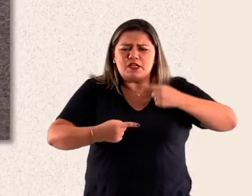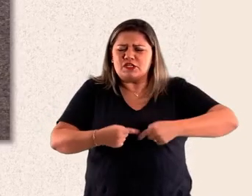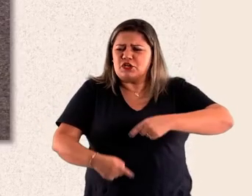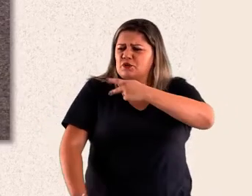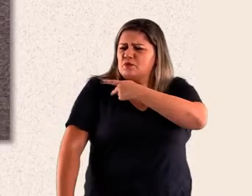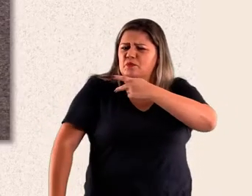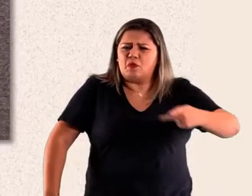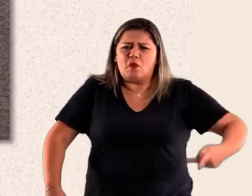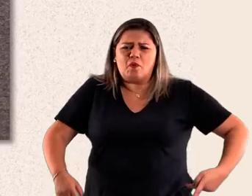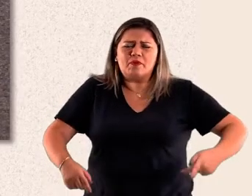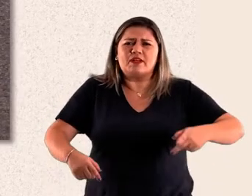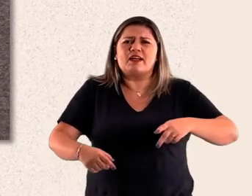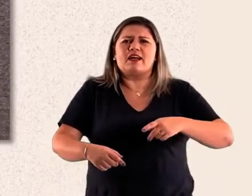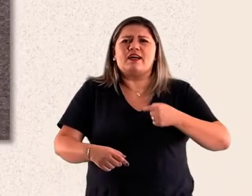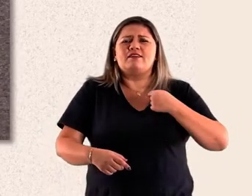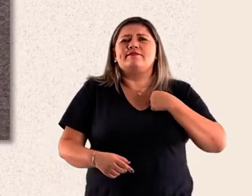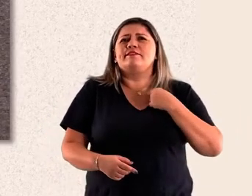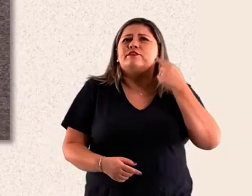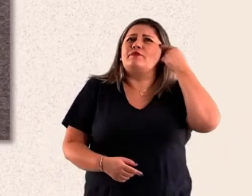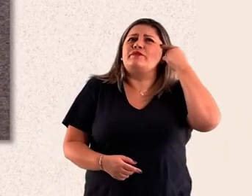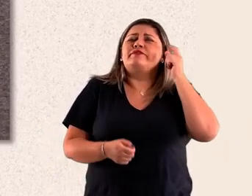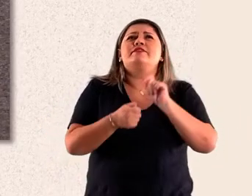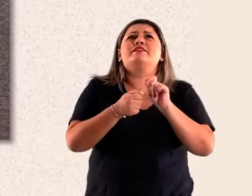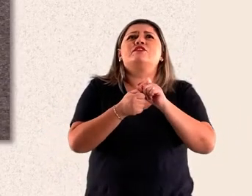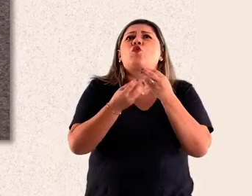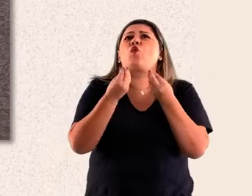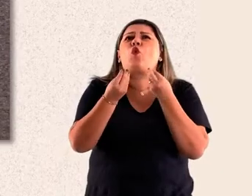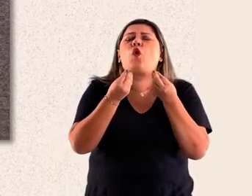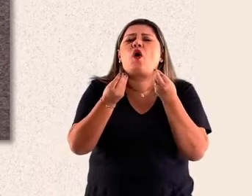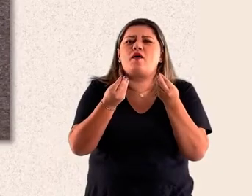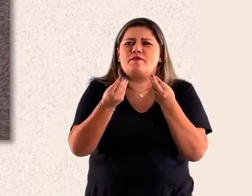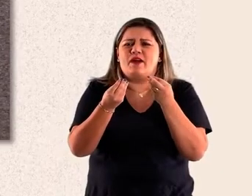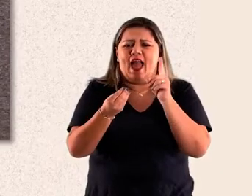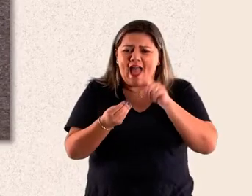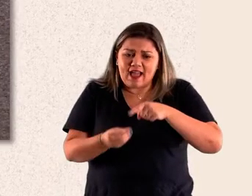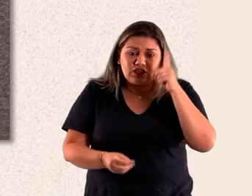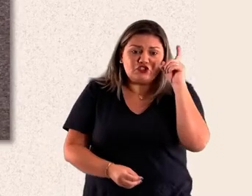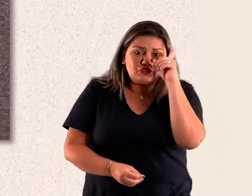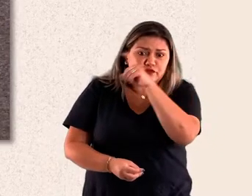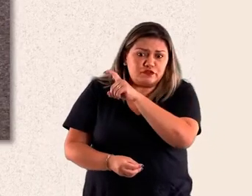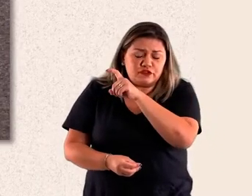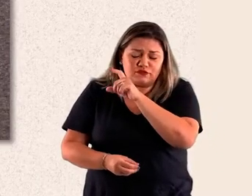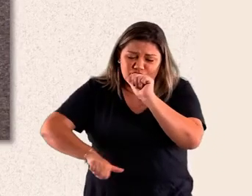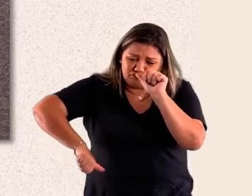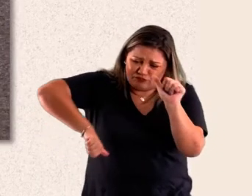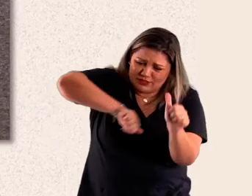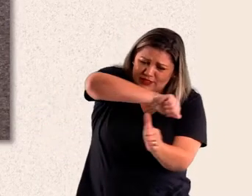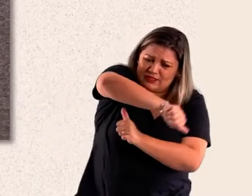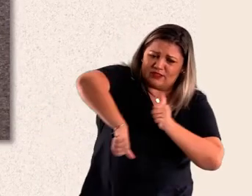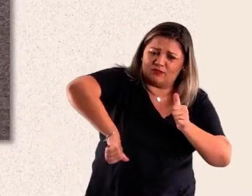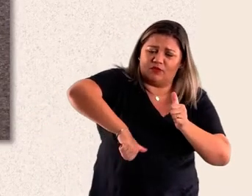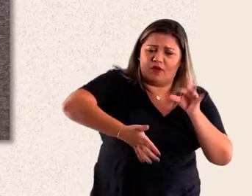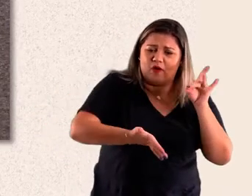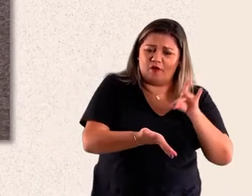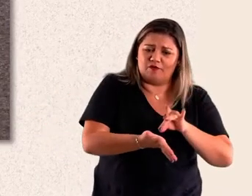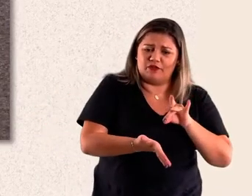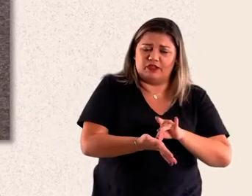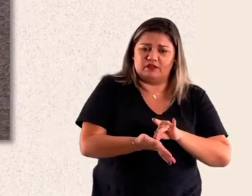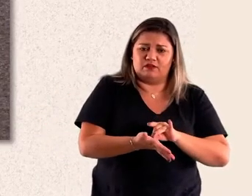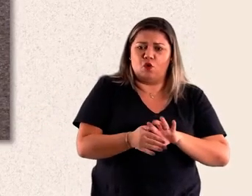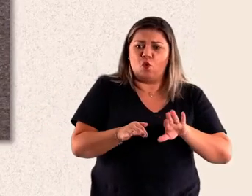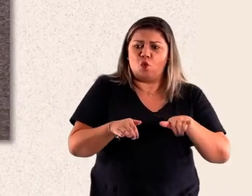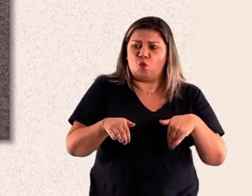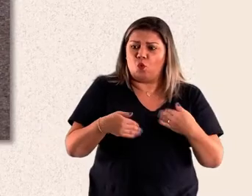uma ação eu vou ficar no resolve é o negócio é ser muito difícil de você transformar a realidade quando eu